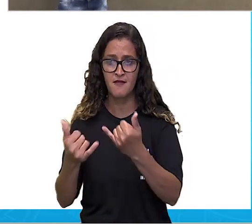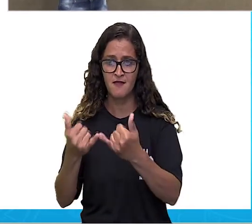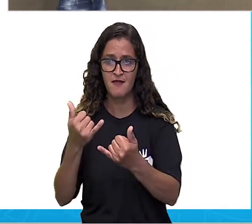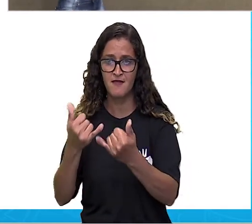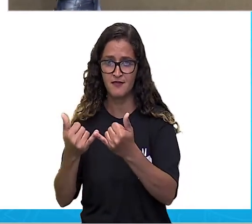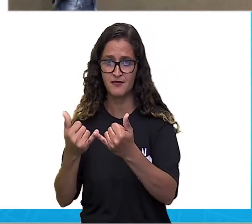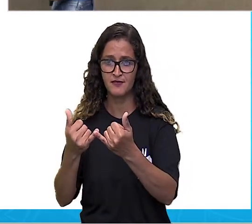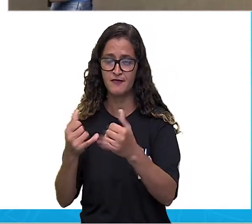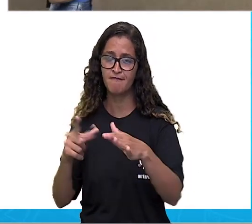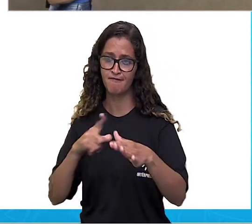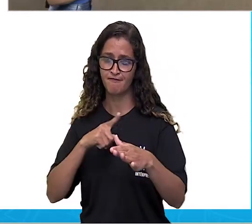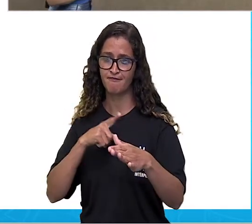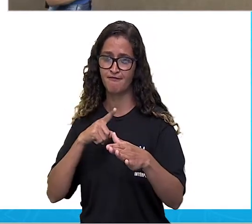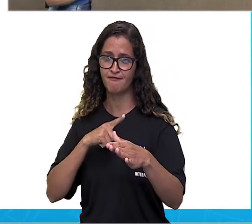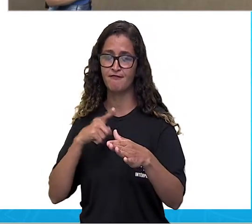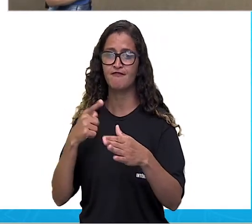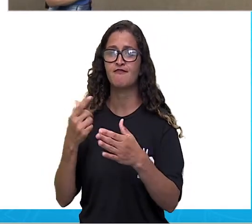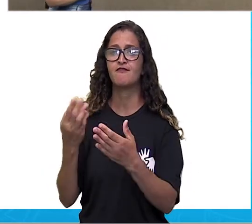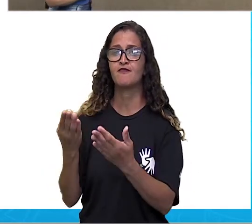semelhança.